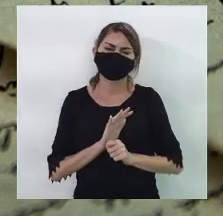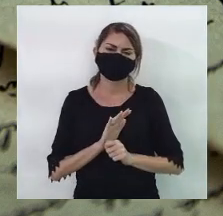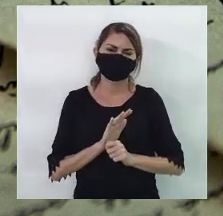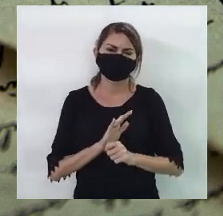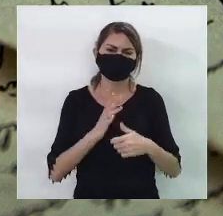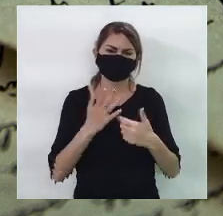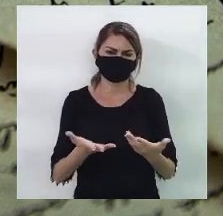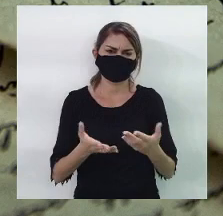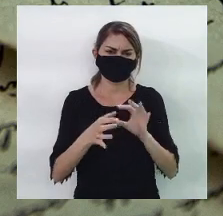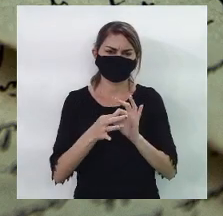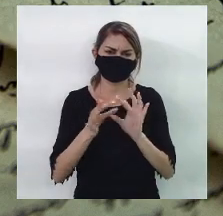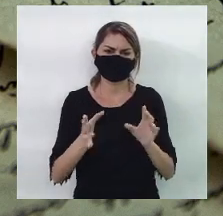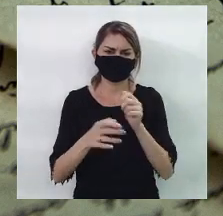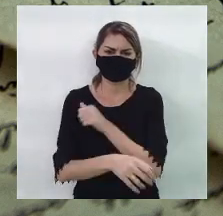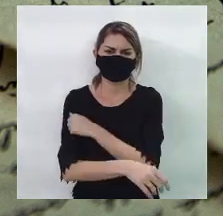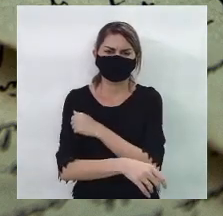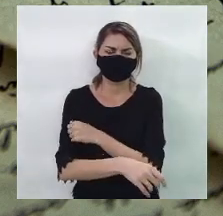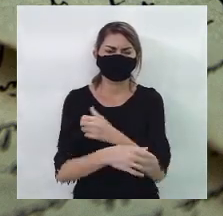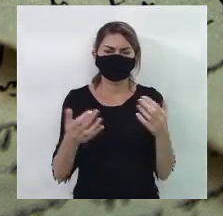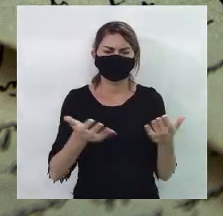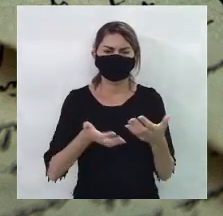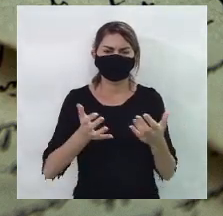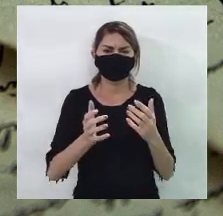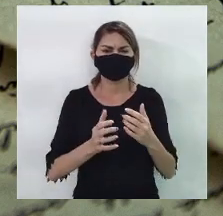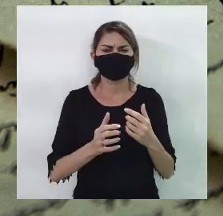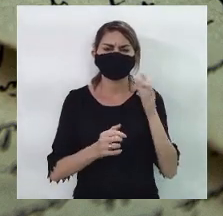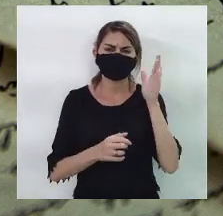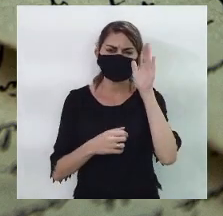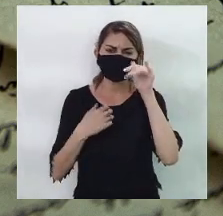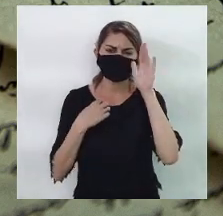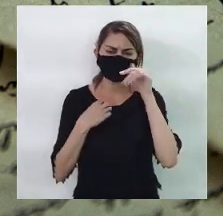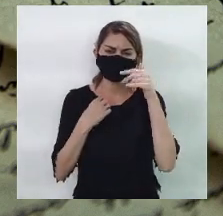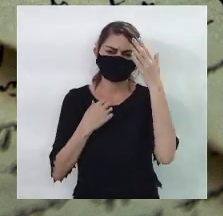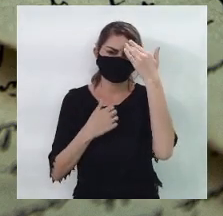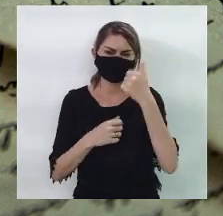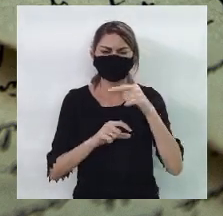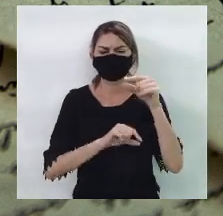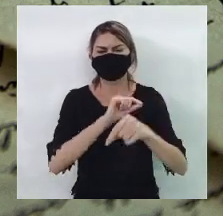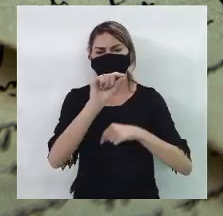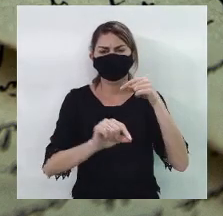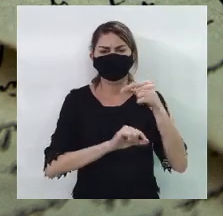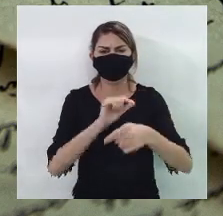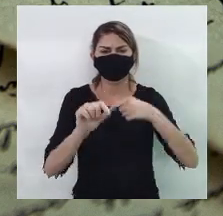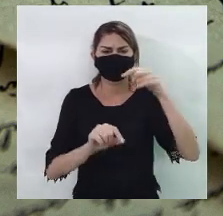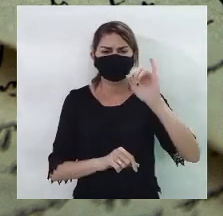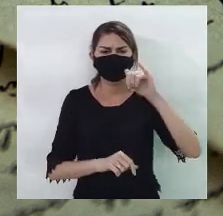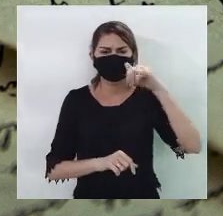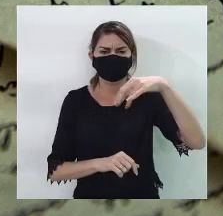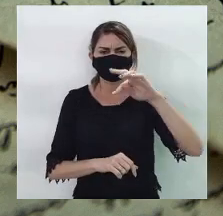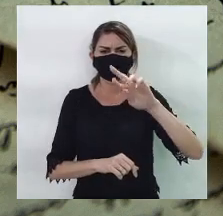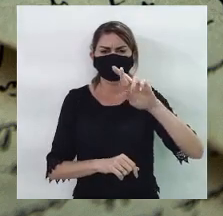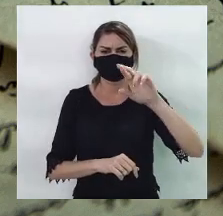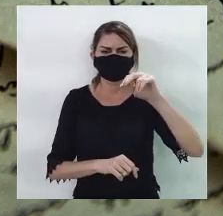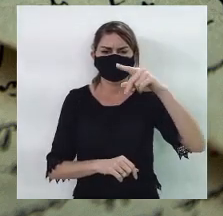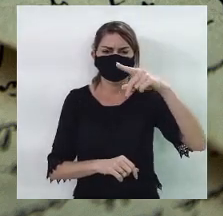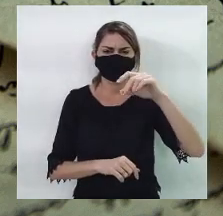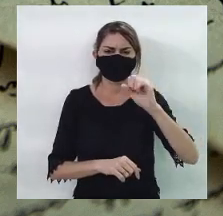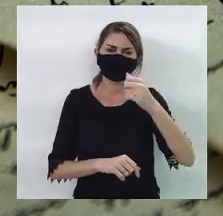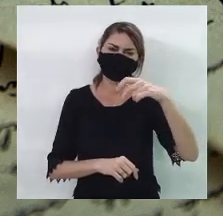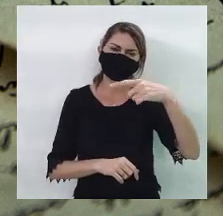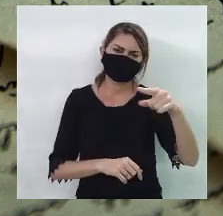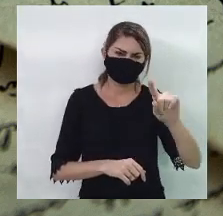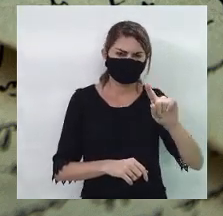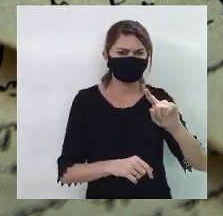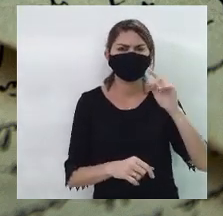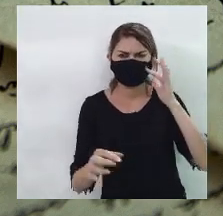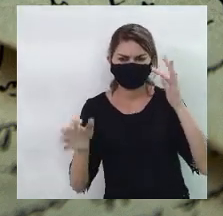introspecção. Vamos deixar o estudante agora um pouquinho curioso para saber o que é essa introspecção. Mas você poderia ler